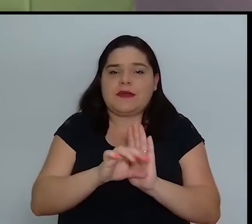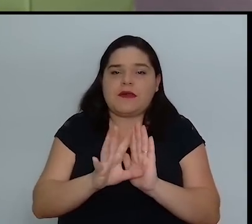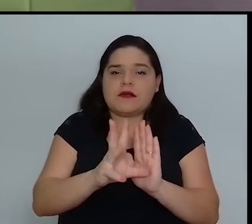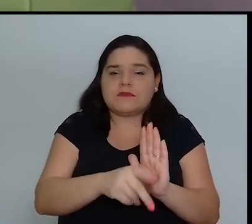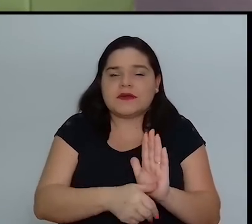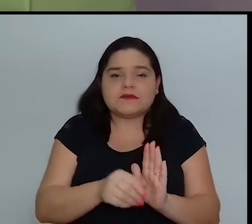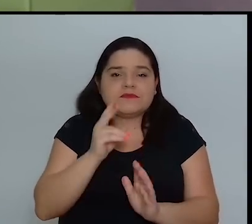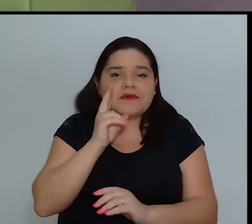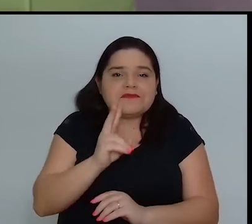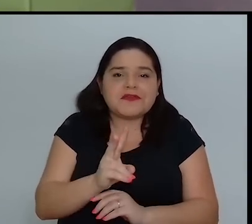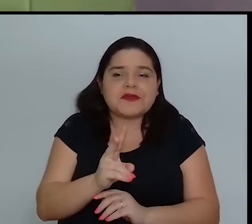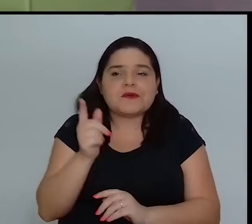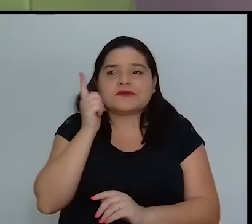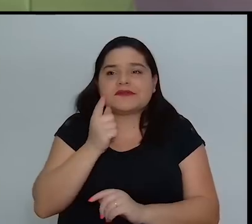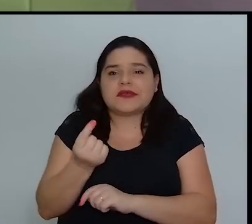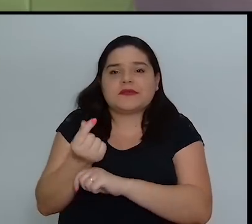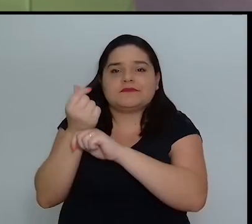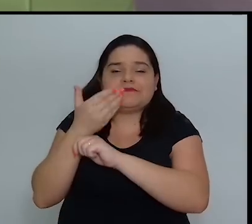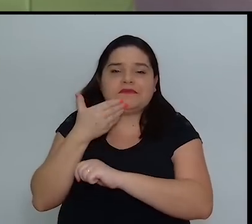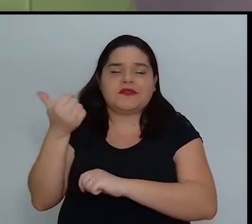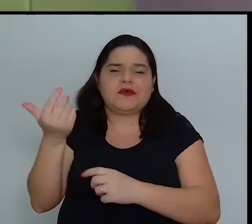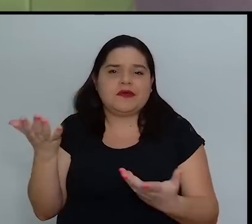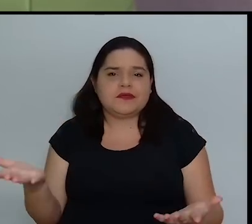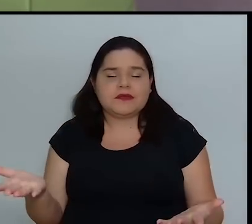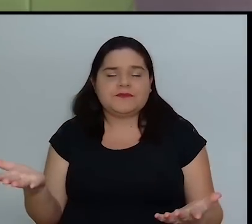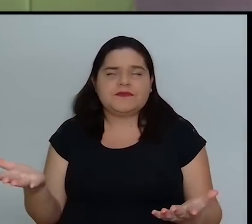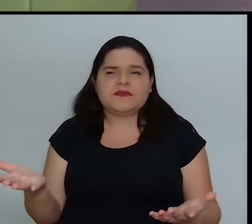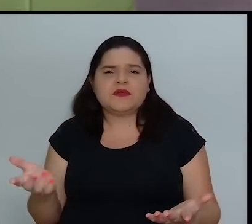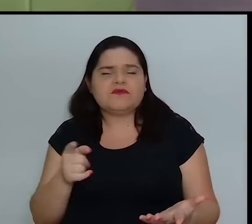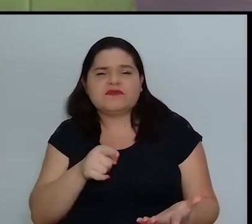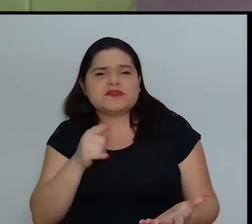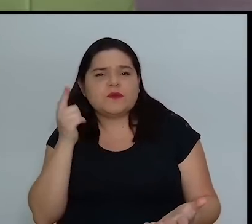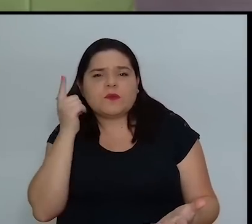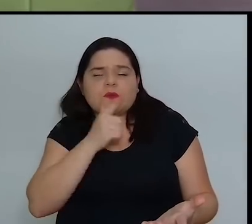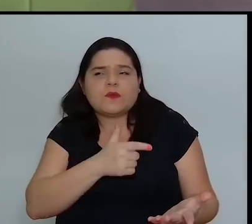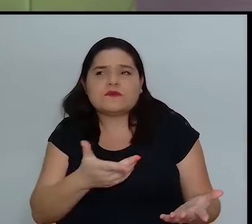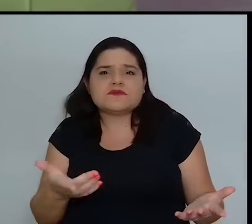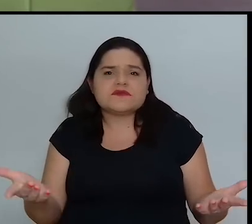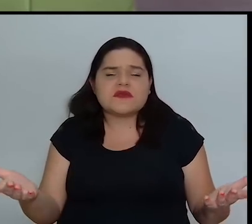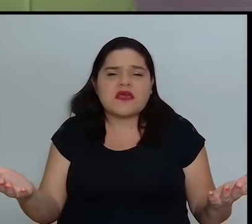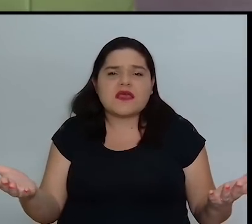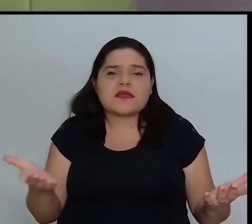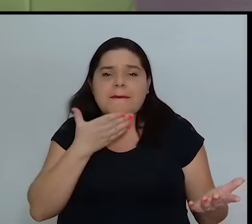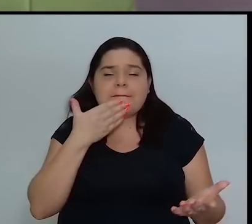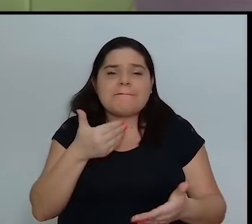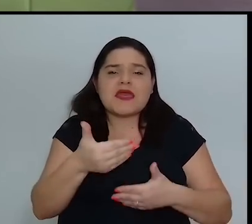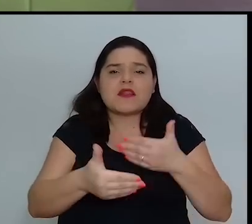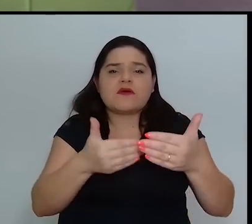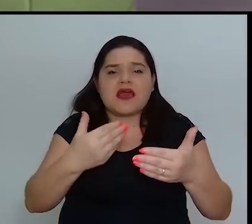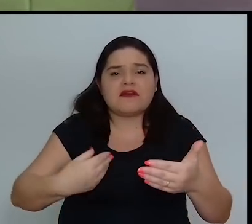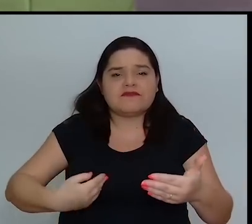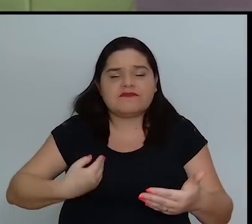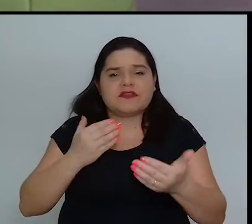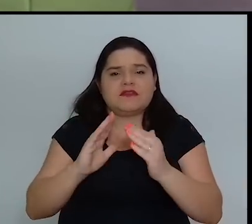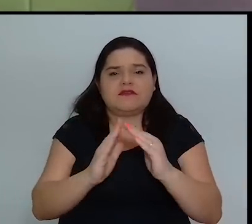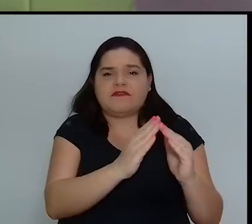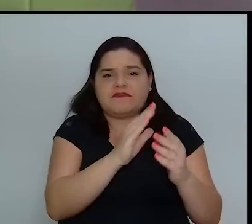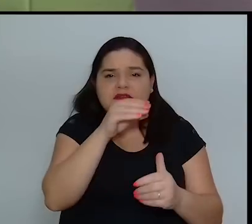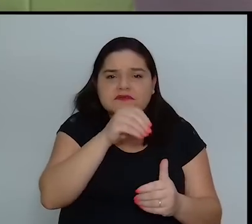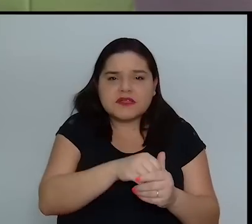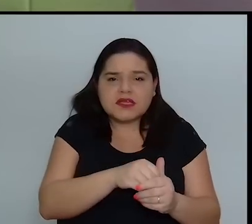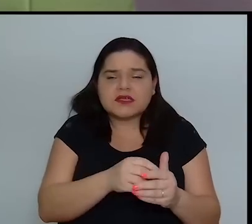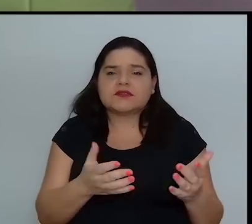de crescimento econômico então se você não vai conseguir melhorar a vida da favela e